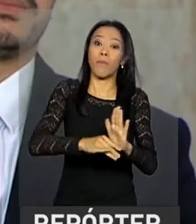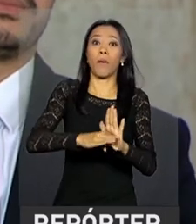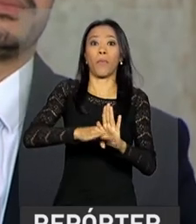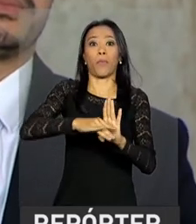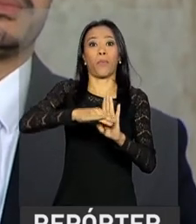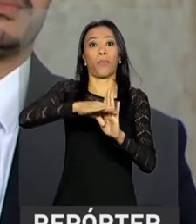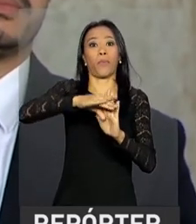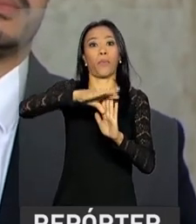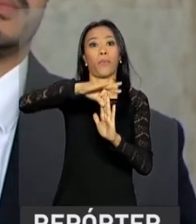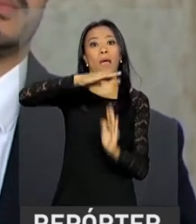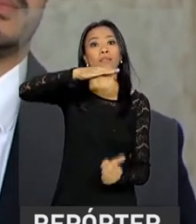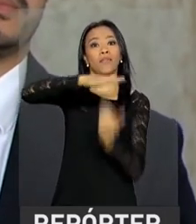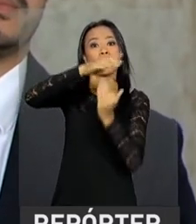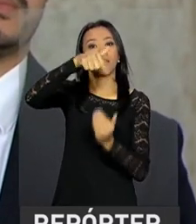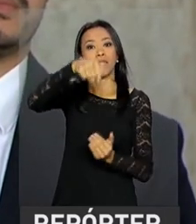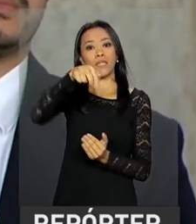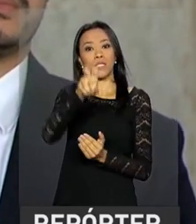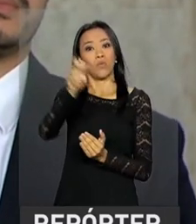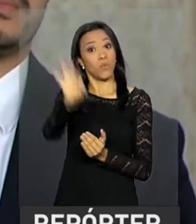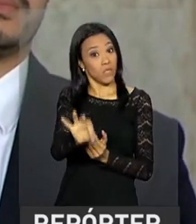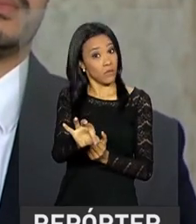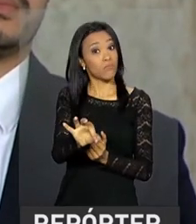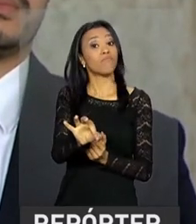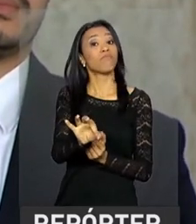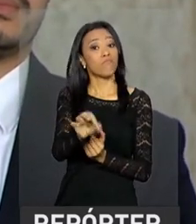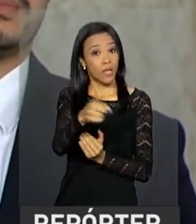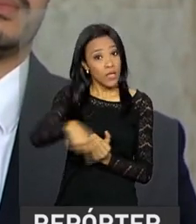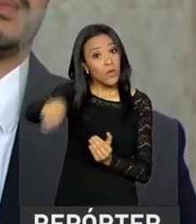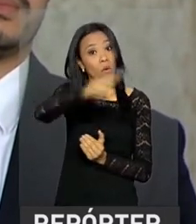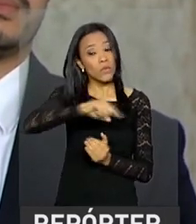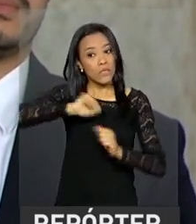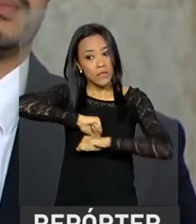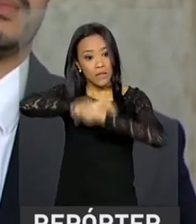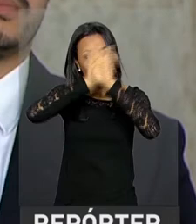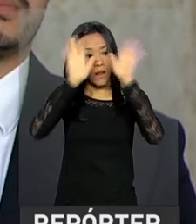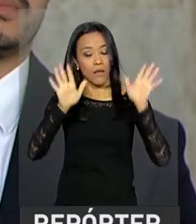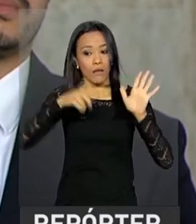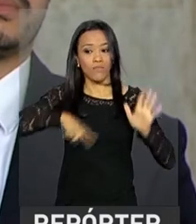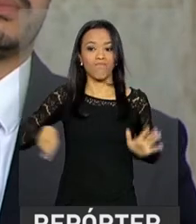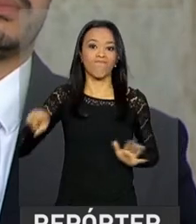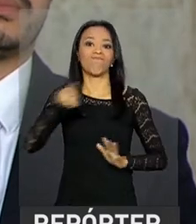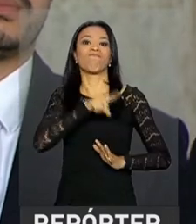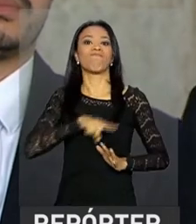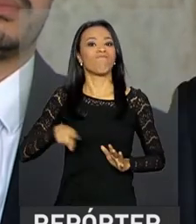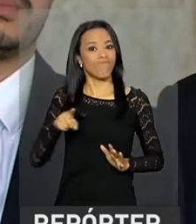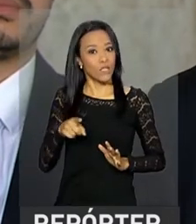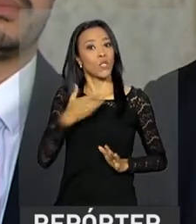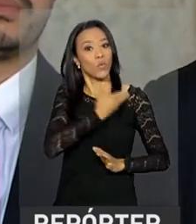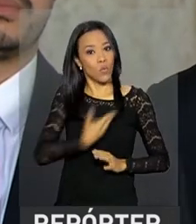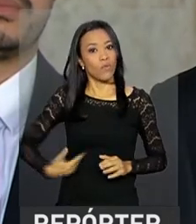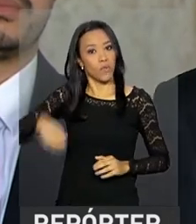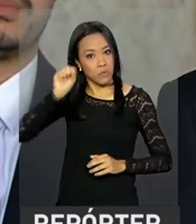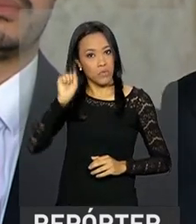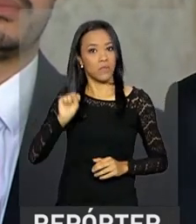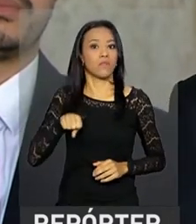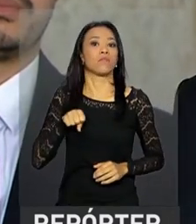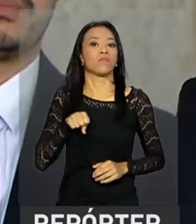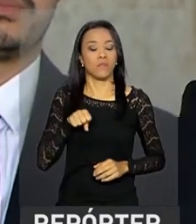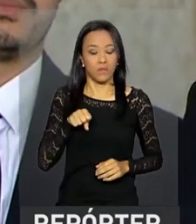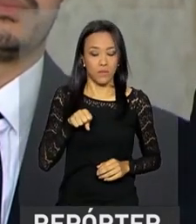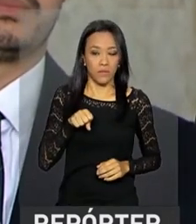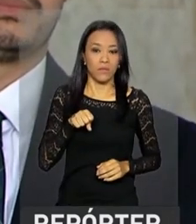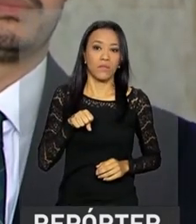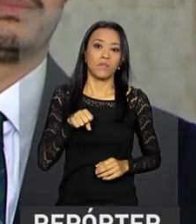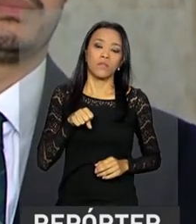75% para que todos possam ter muito claro de que o governo sinaliza assim com a